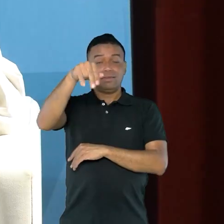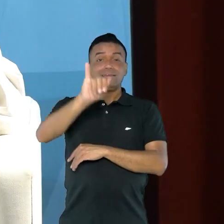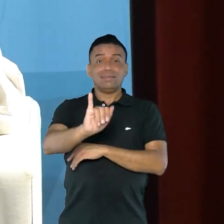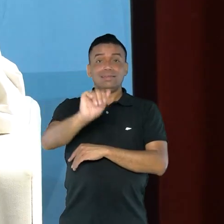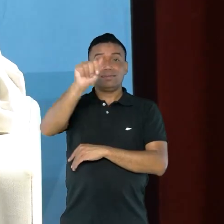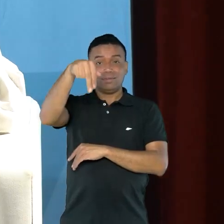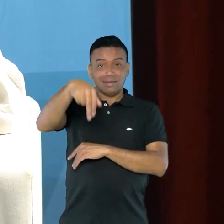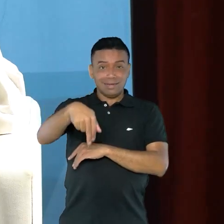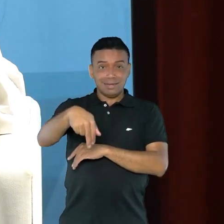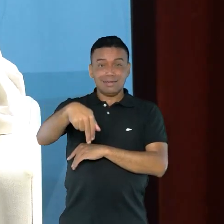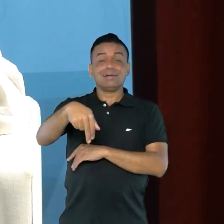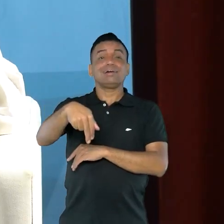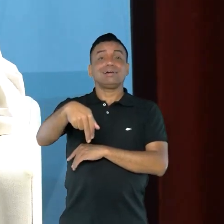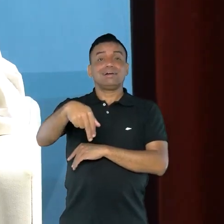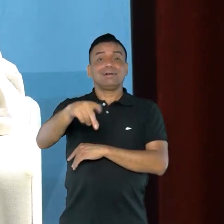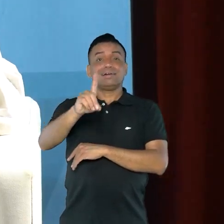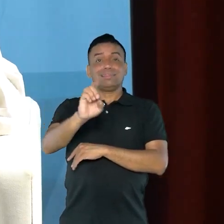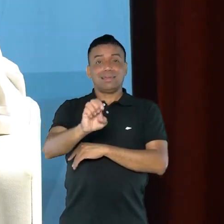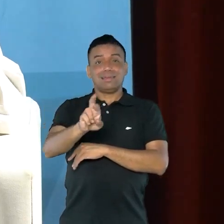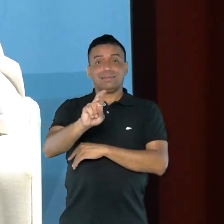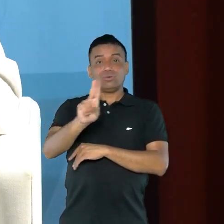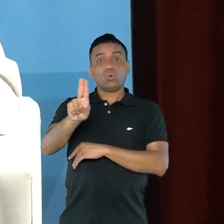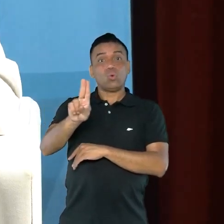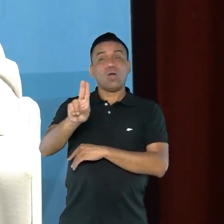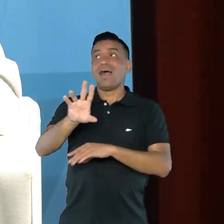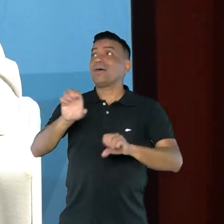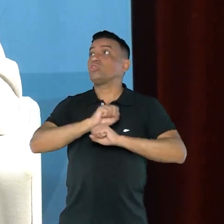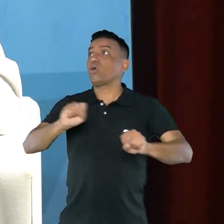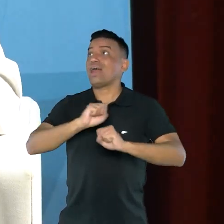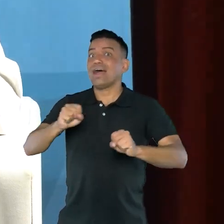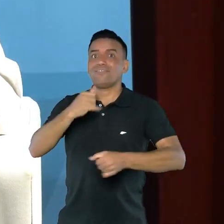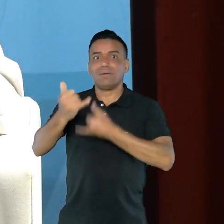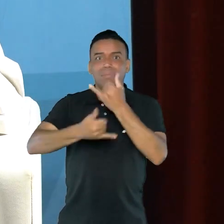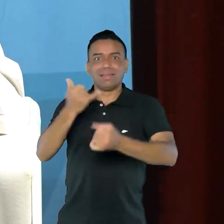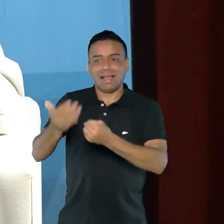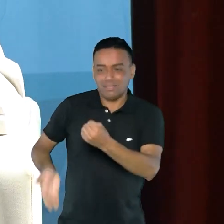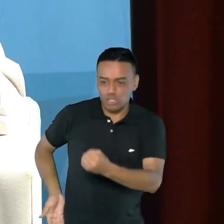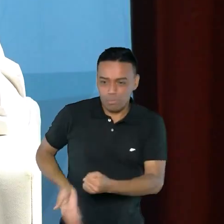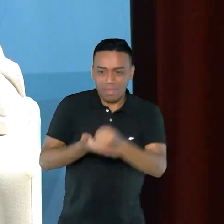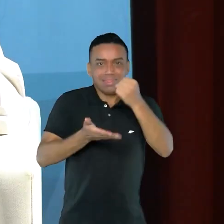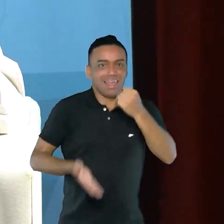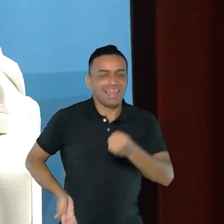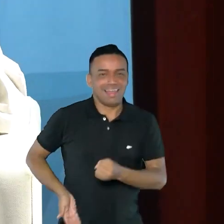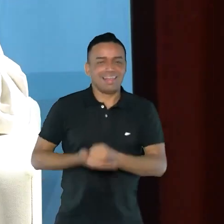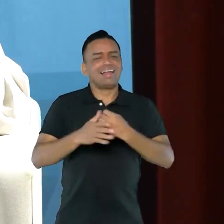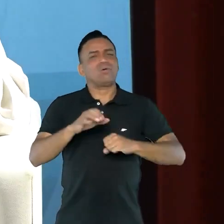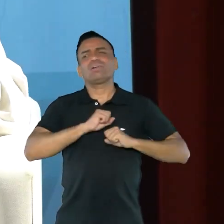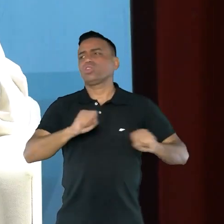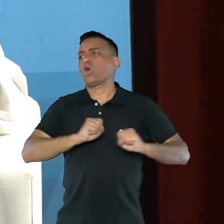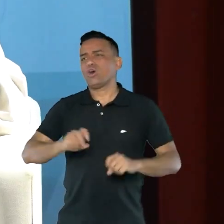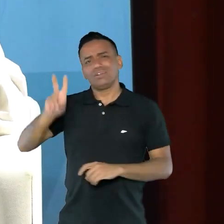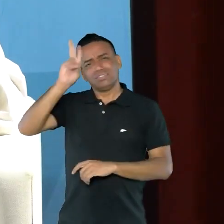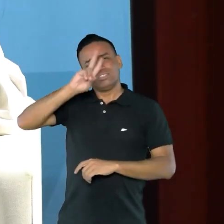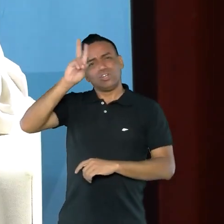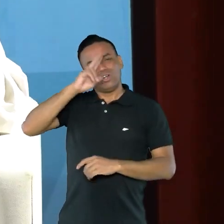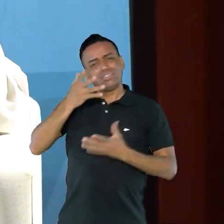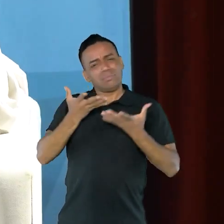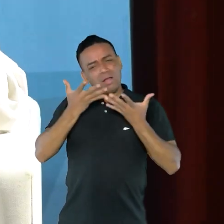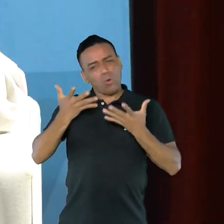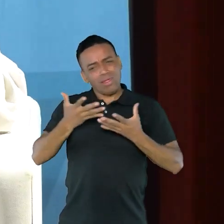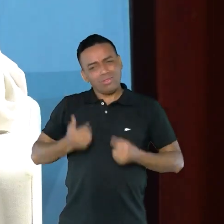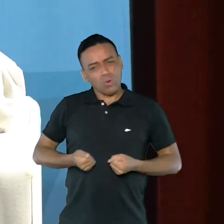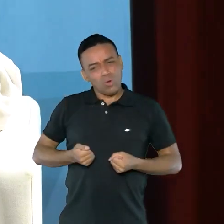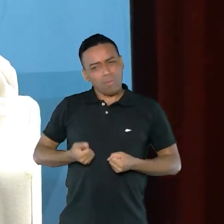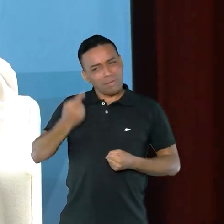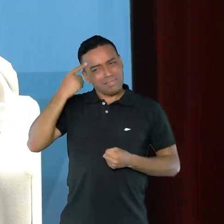gostava muito de brincar de peteca. Eu gosto muito dessa história porque, para mim, é muito acolhedor pensar num Deus